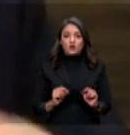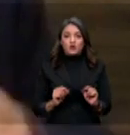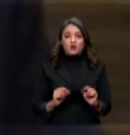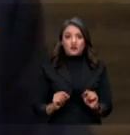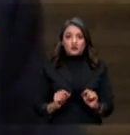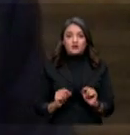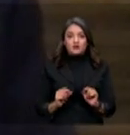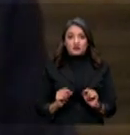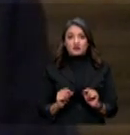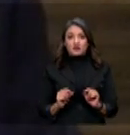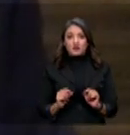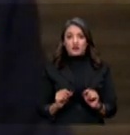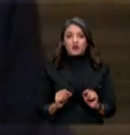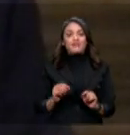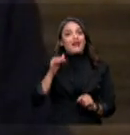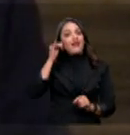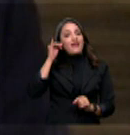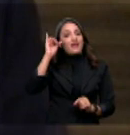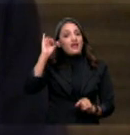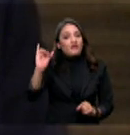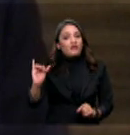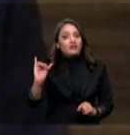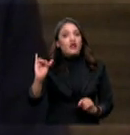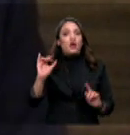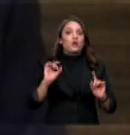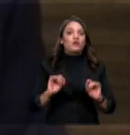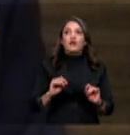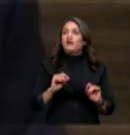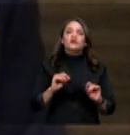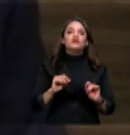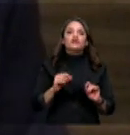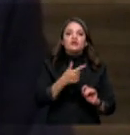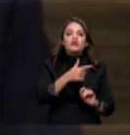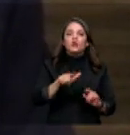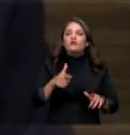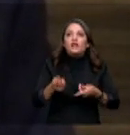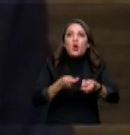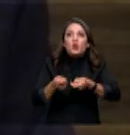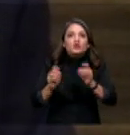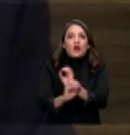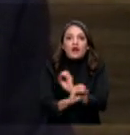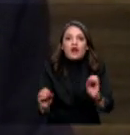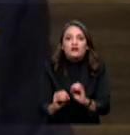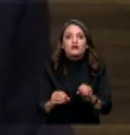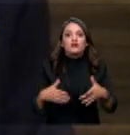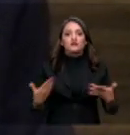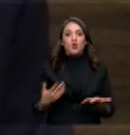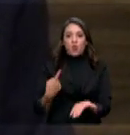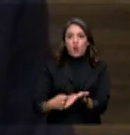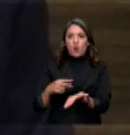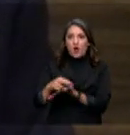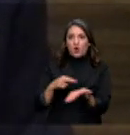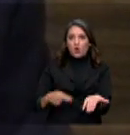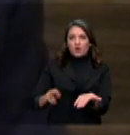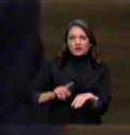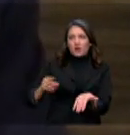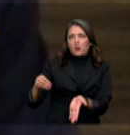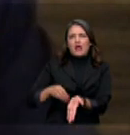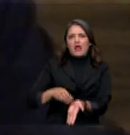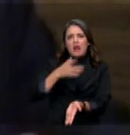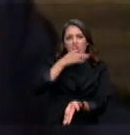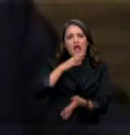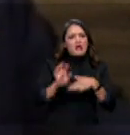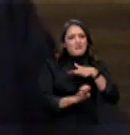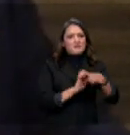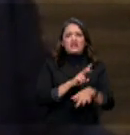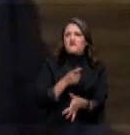de impossibilidade de controle da jornada. E aí ele se aplica. O acordo não prevê que o empregador